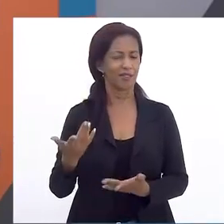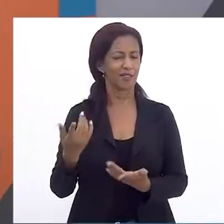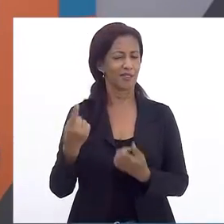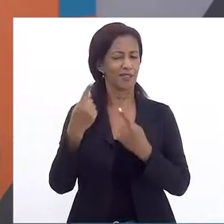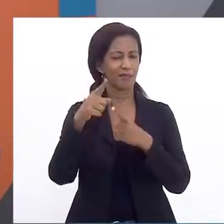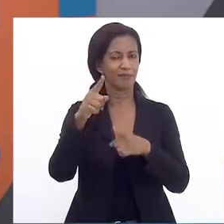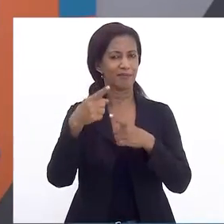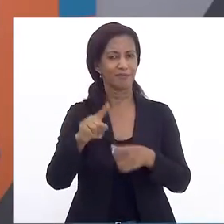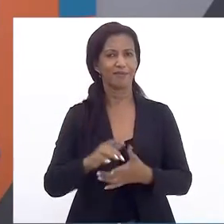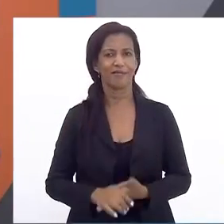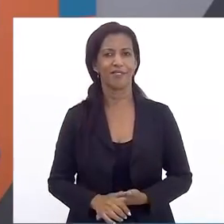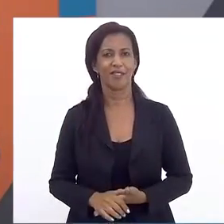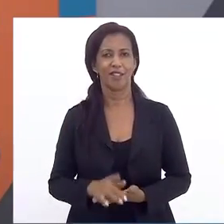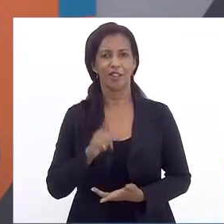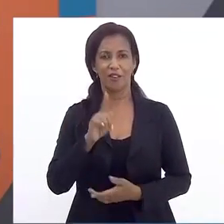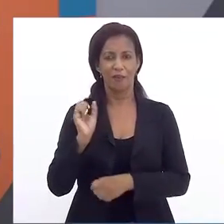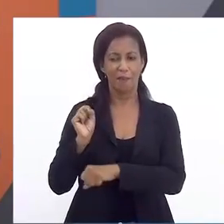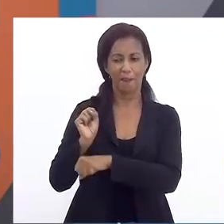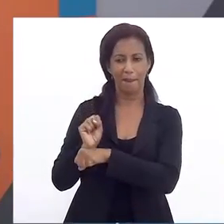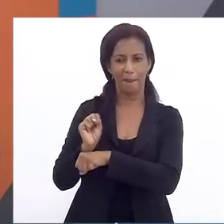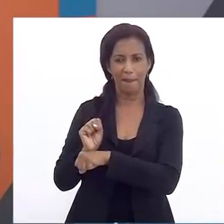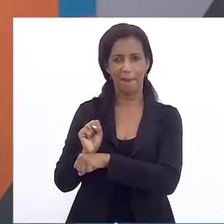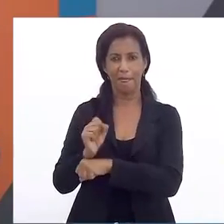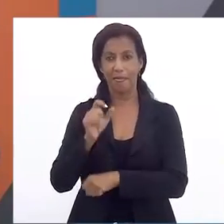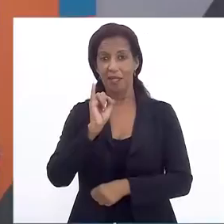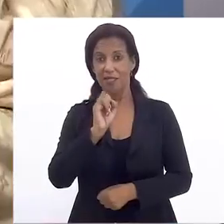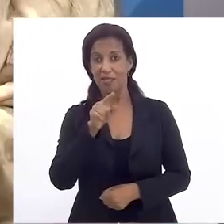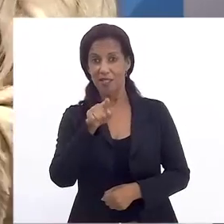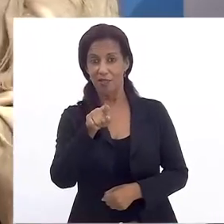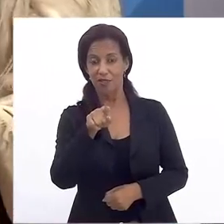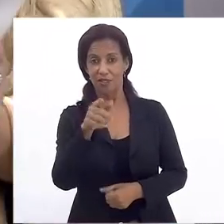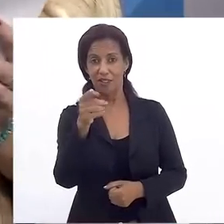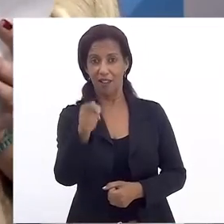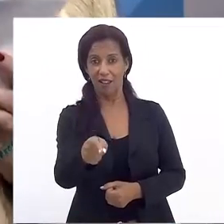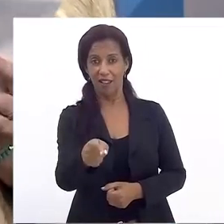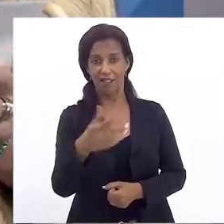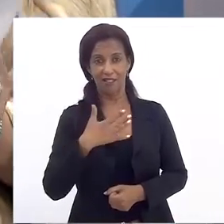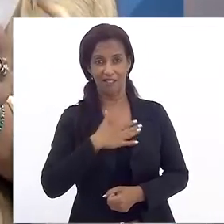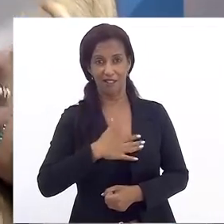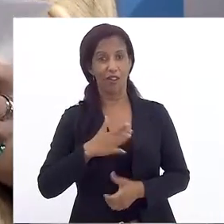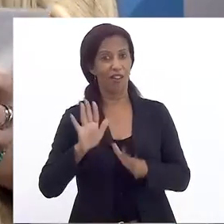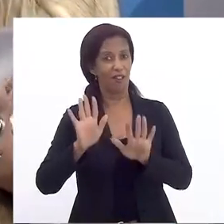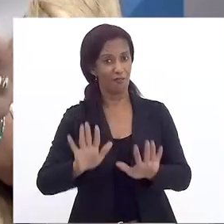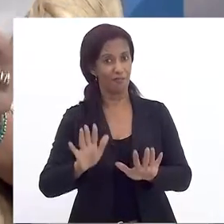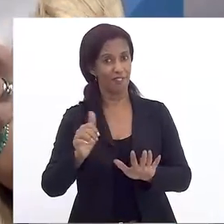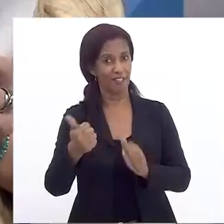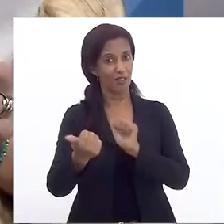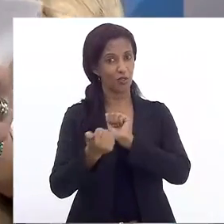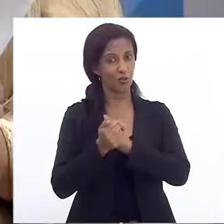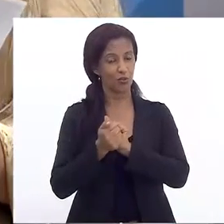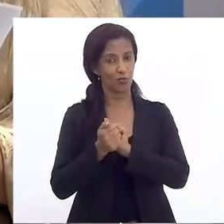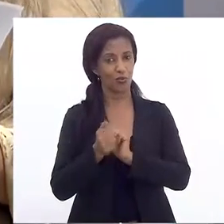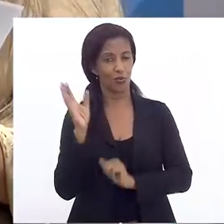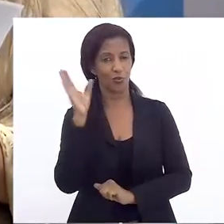municípios. Então eu vou deixar só essa provocação, nós vamos para um rápido intervalo. Se você aí